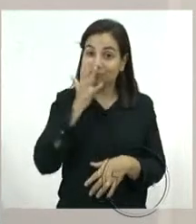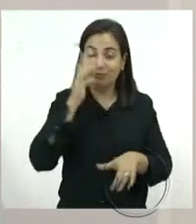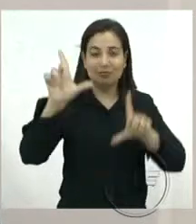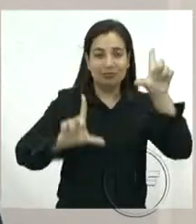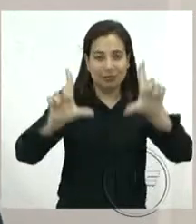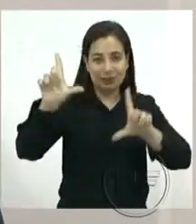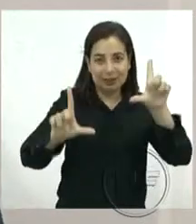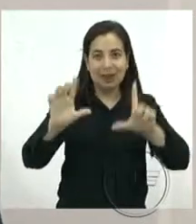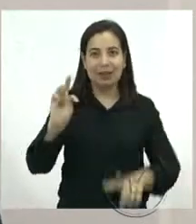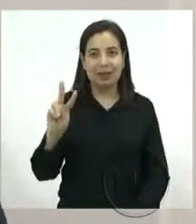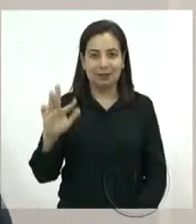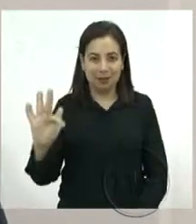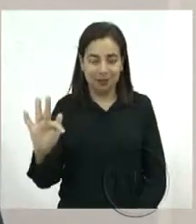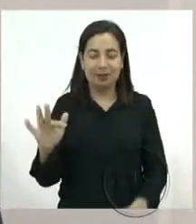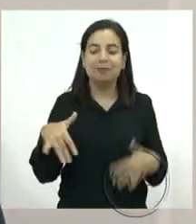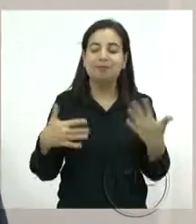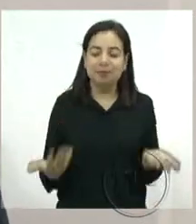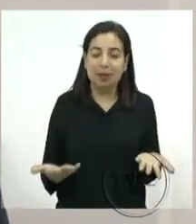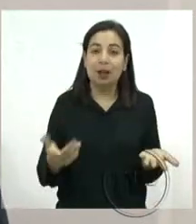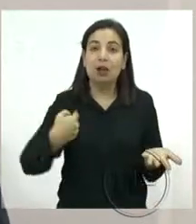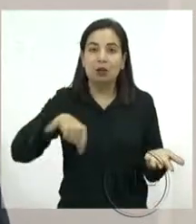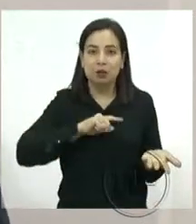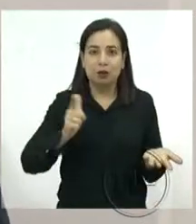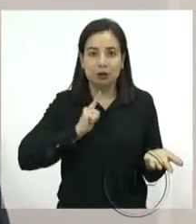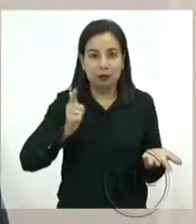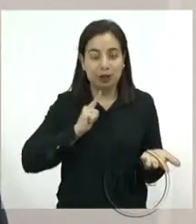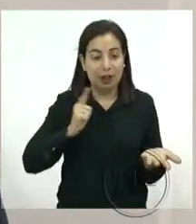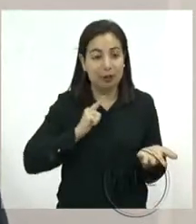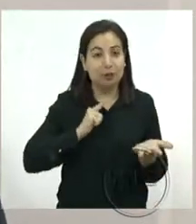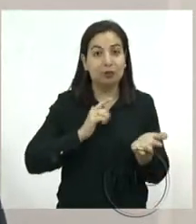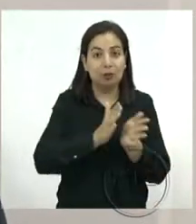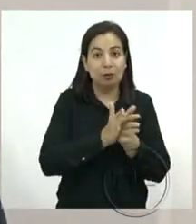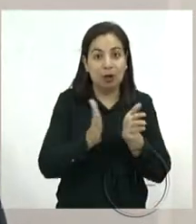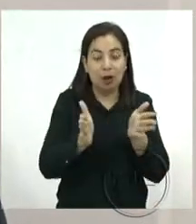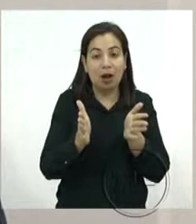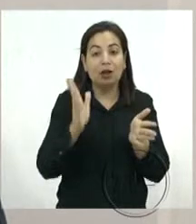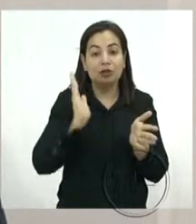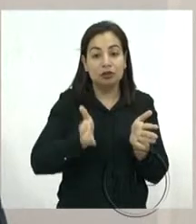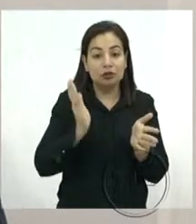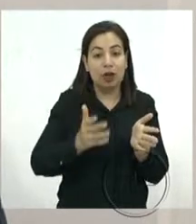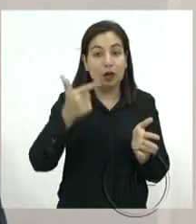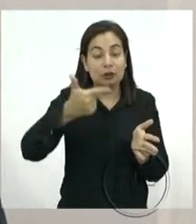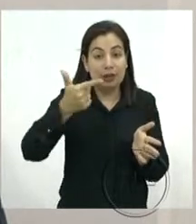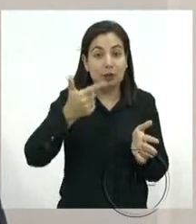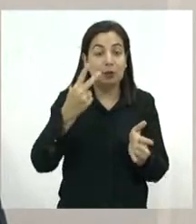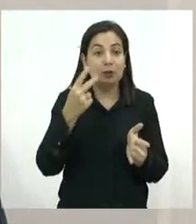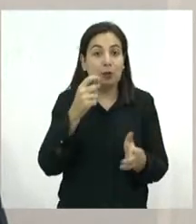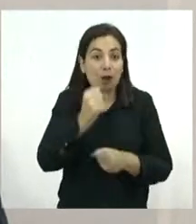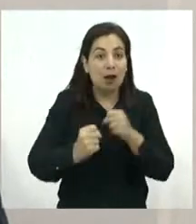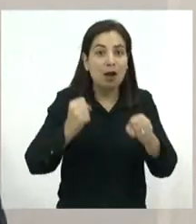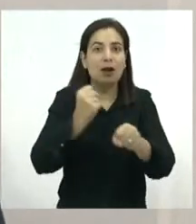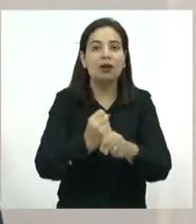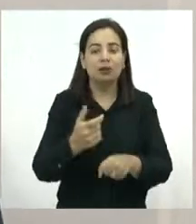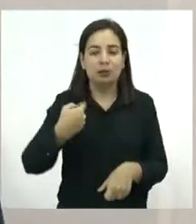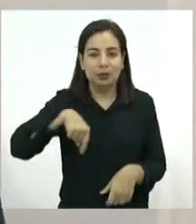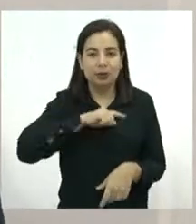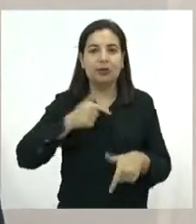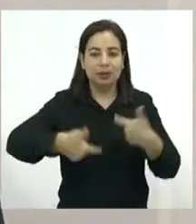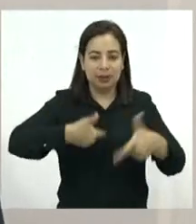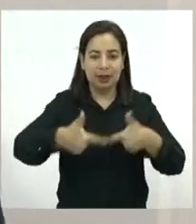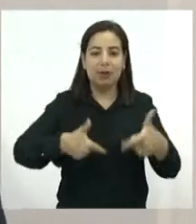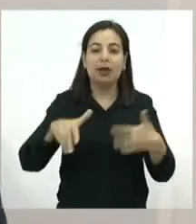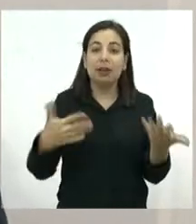Enfim, nós estamos aí cumprindo o segundo e último biênio deste mandato e já esse ano nós demos entrada em um projeto que eu julgo ser